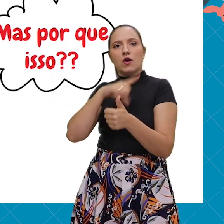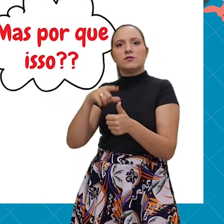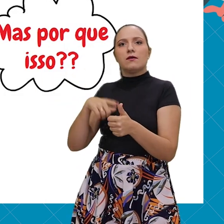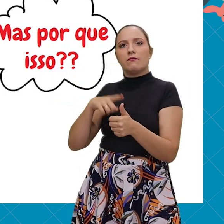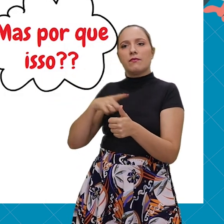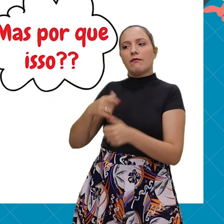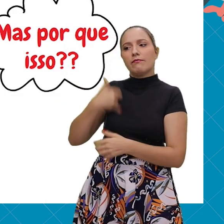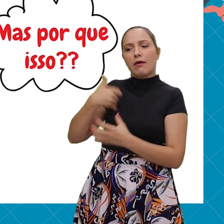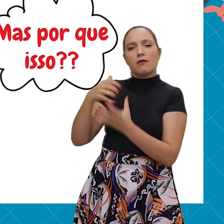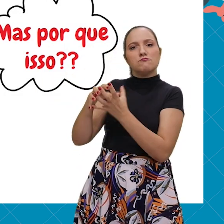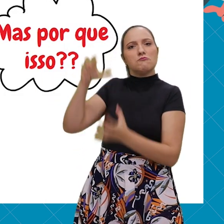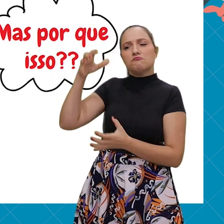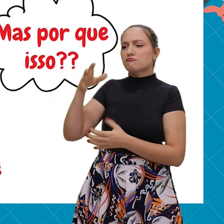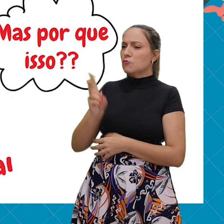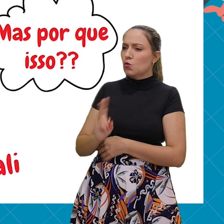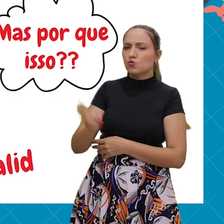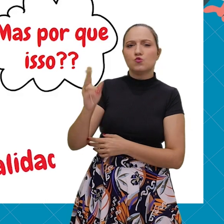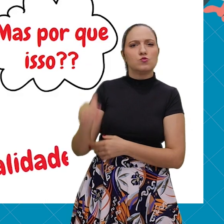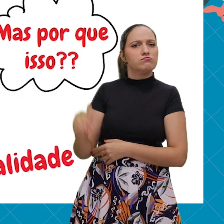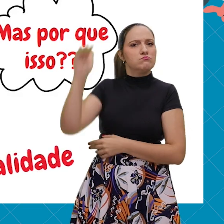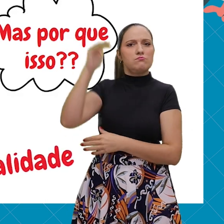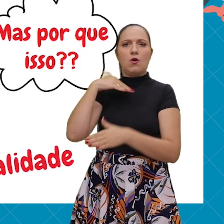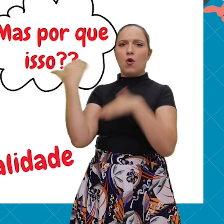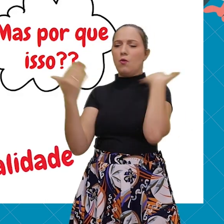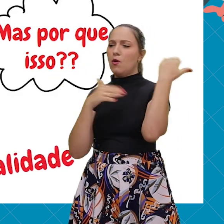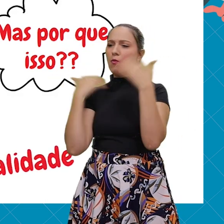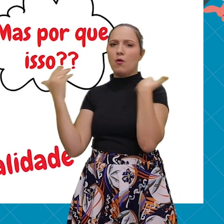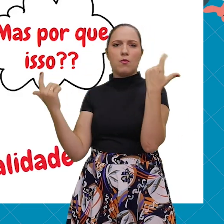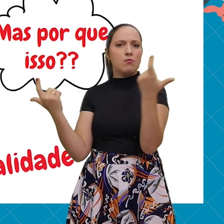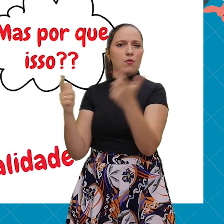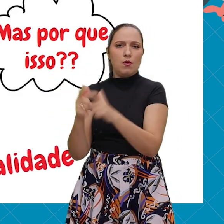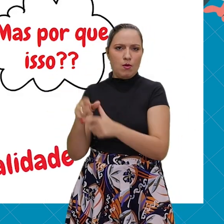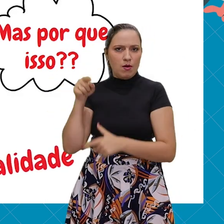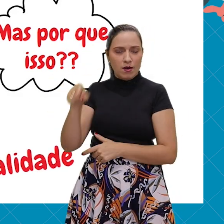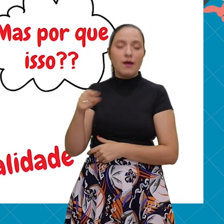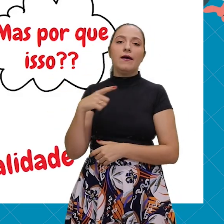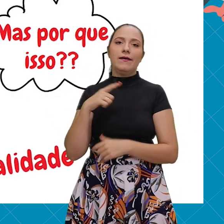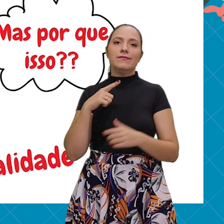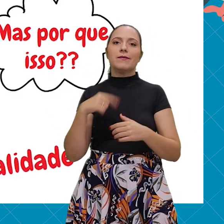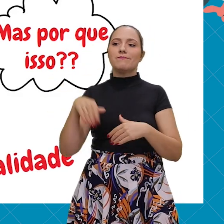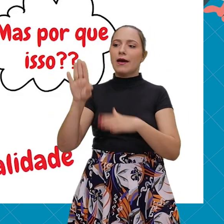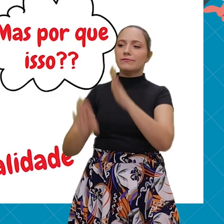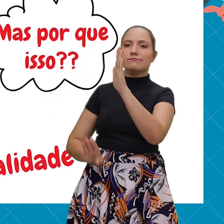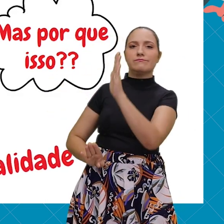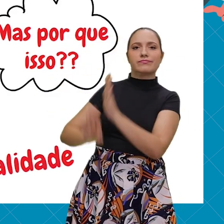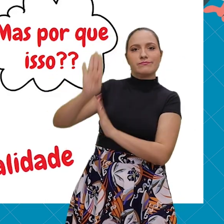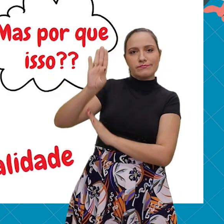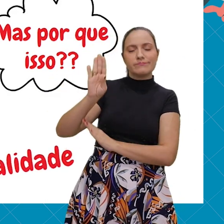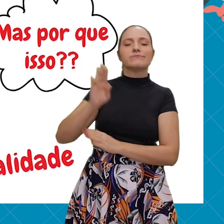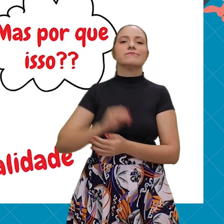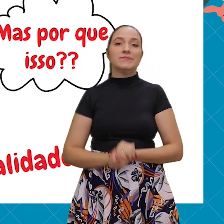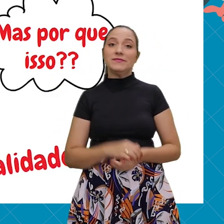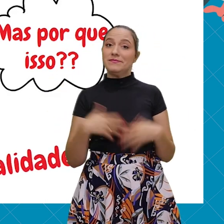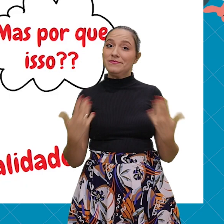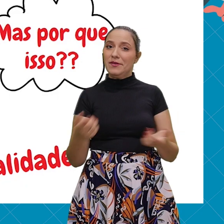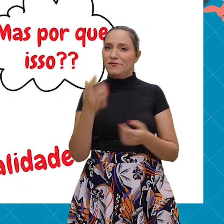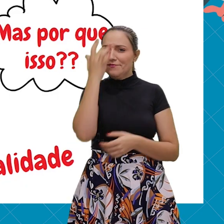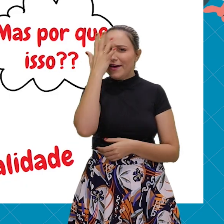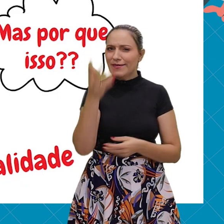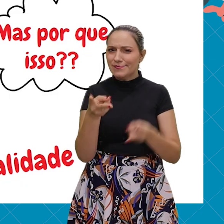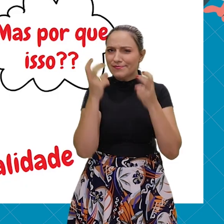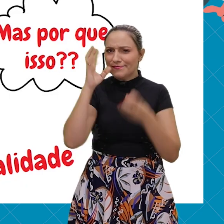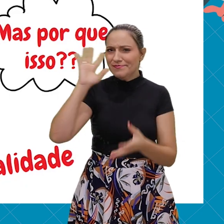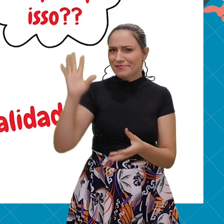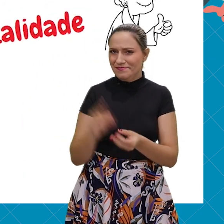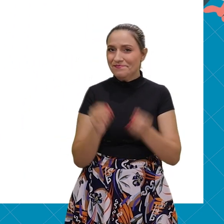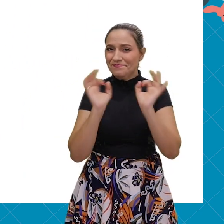ou seja, tem menos pessoas nascendo e menos pessoas morrendo, o que acaba provocando o envelhecimento da população. Tranquilo isso? Bem